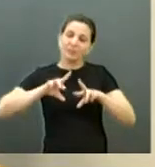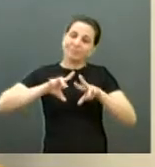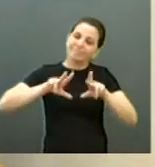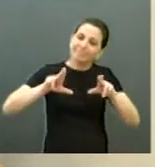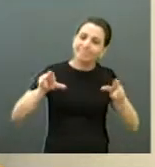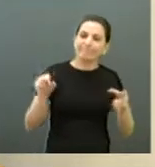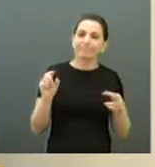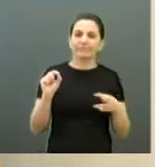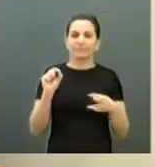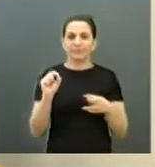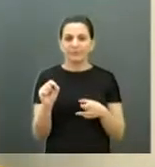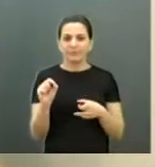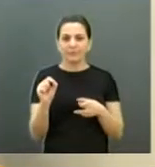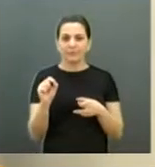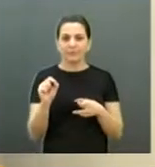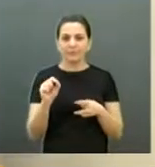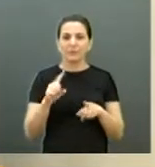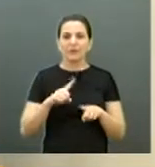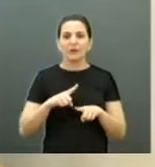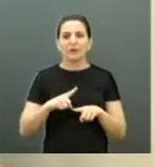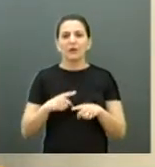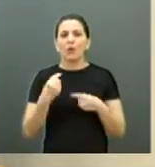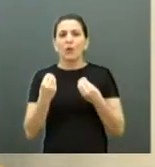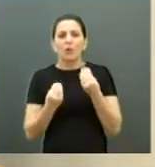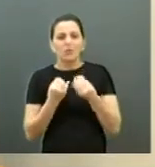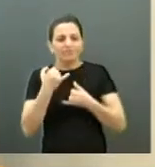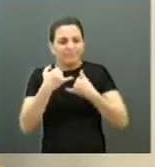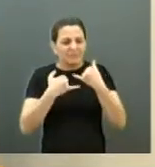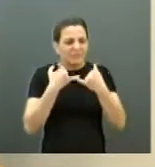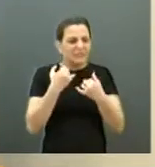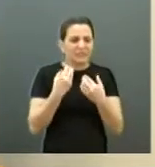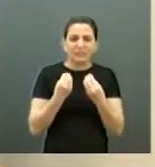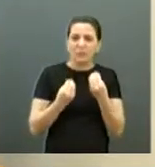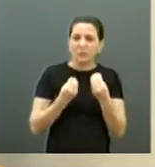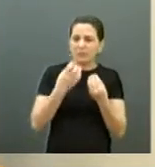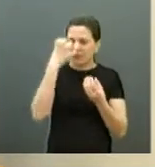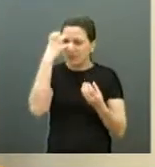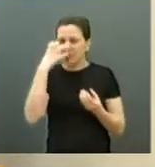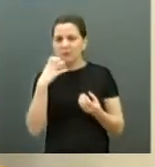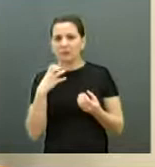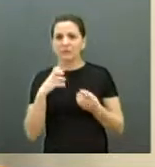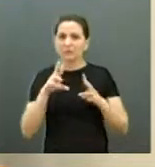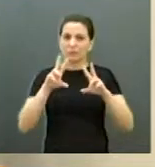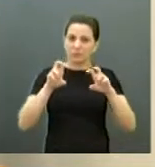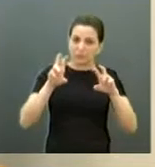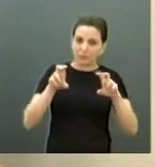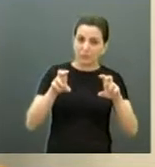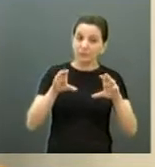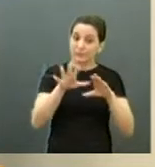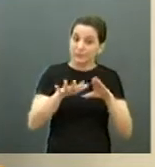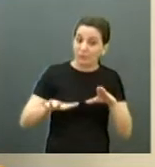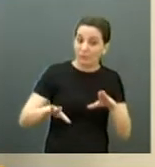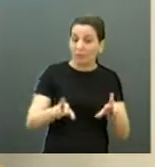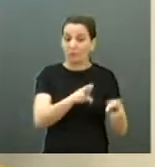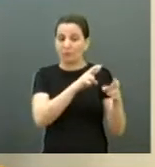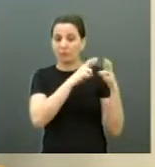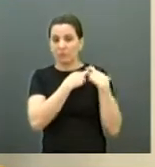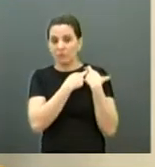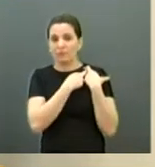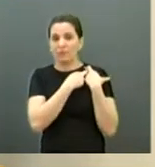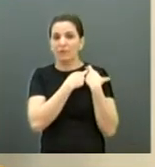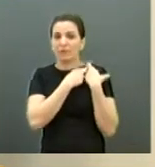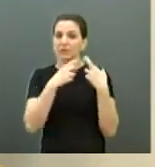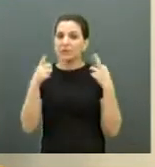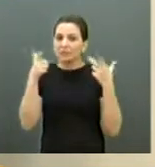né mas não é possível brincar com isso então eu peço aos setores responsáveis que providenciem